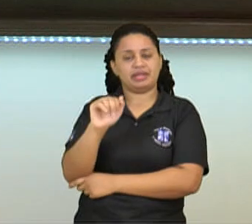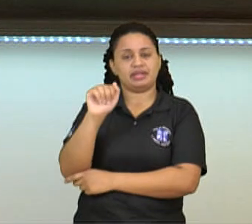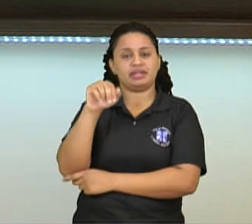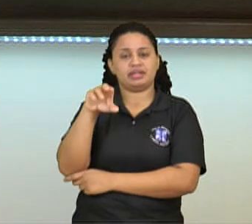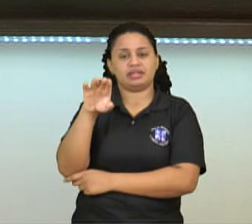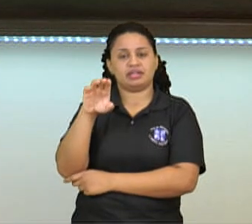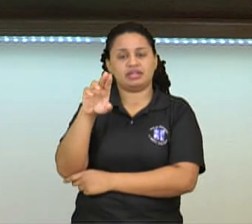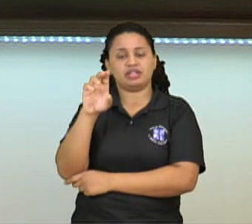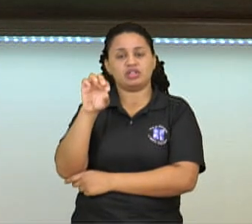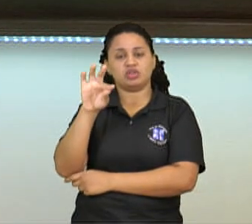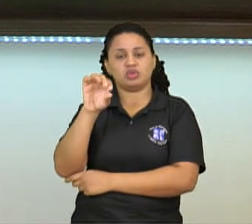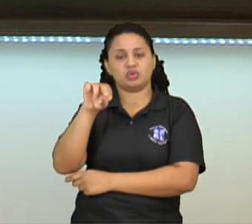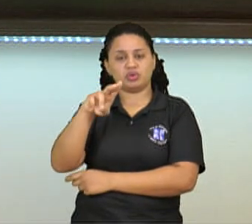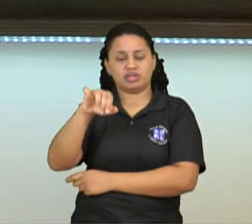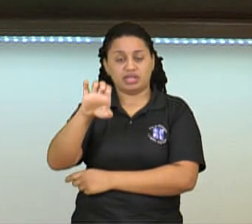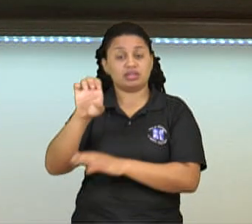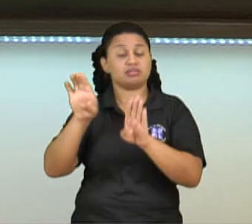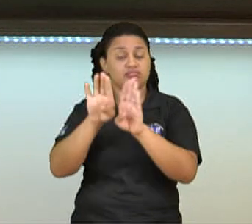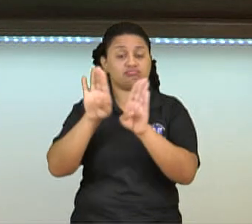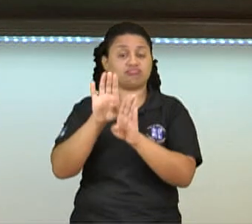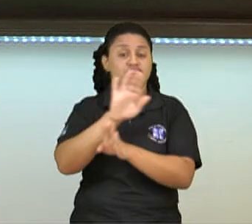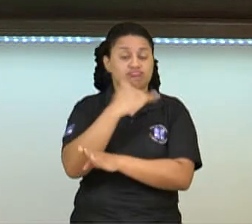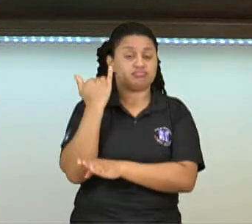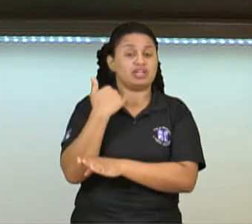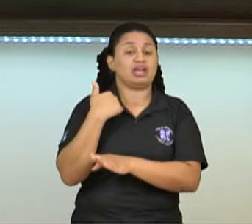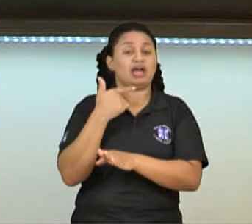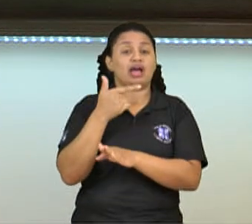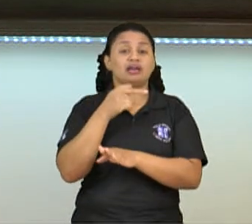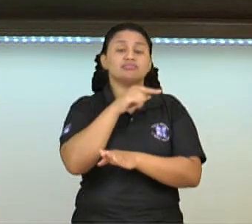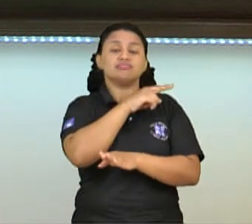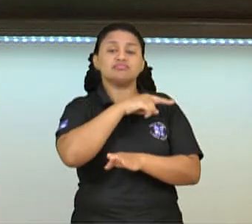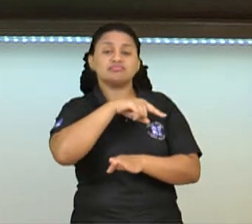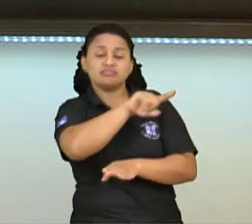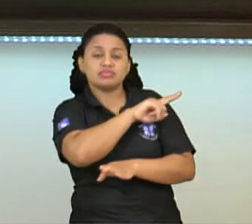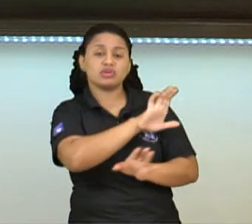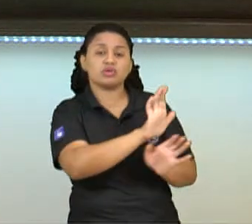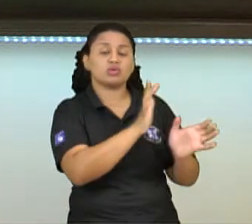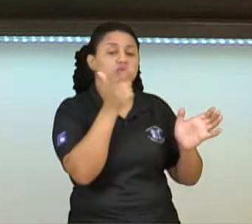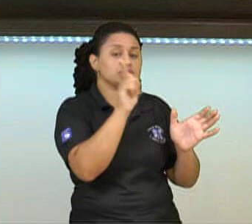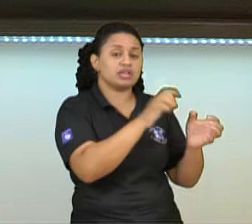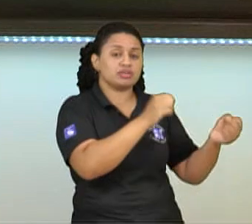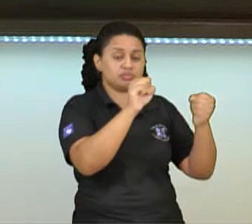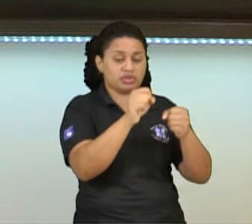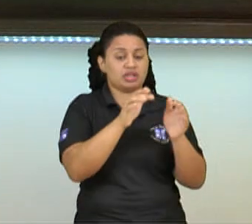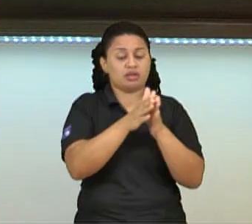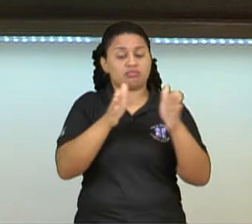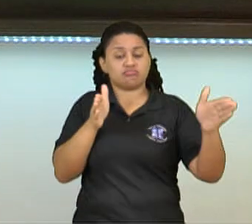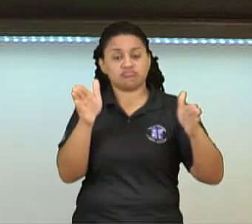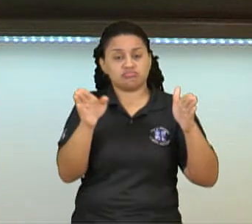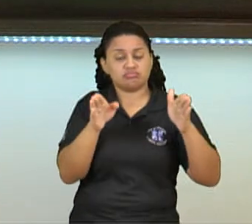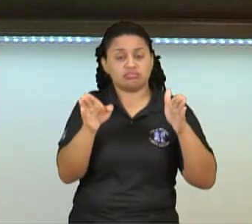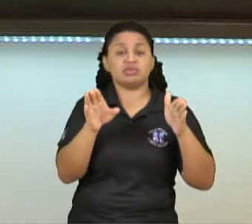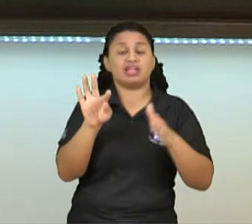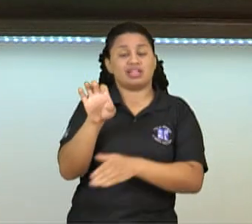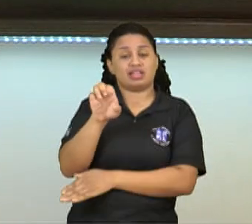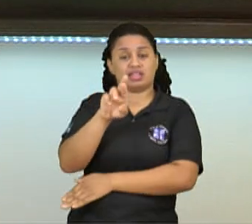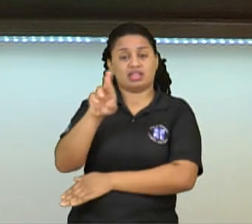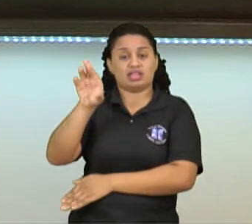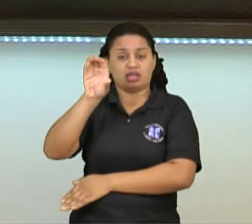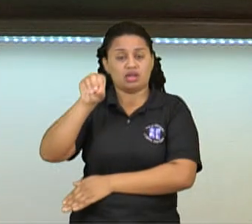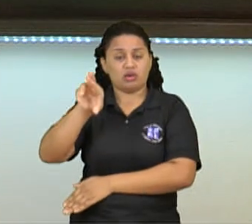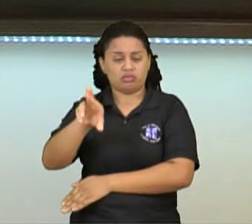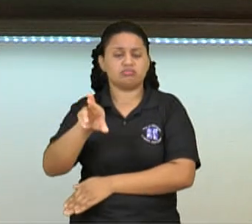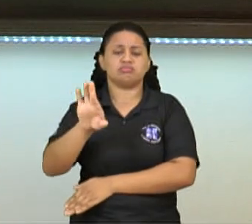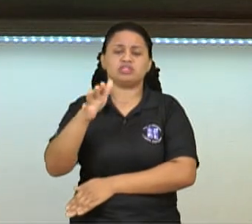o poder e iniciam um momento chamado o terror. O terror vai matar cerca de 17